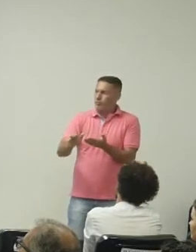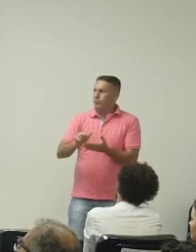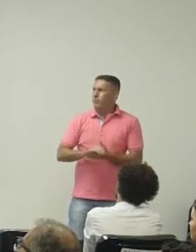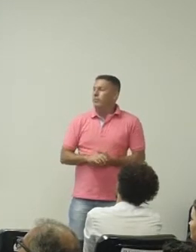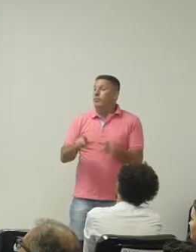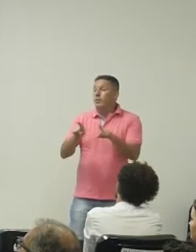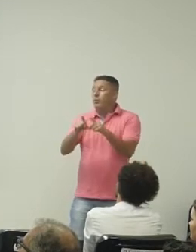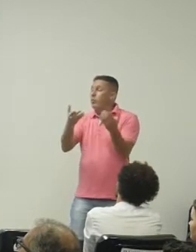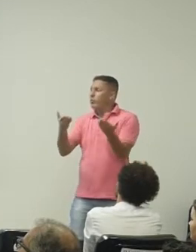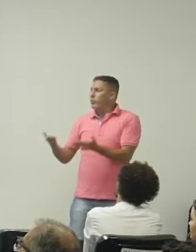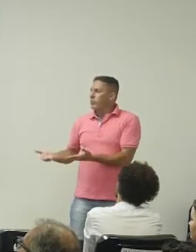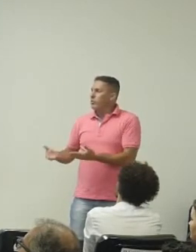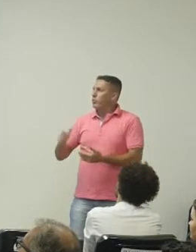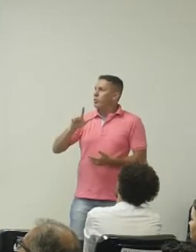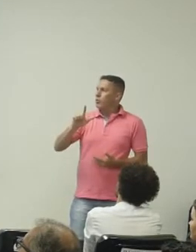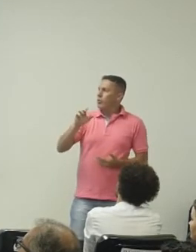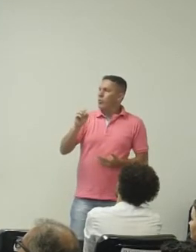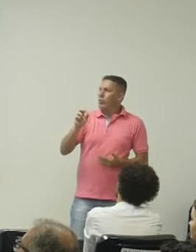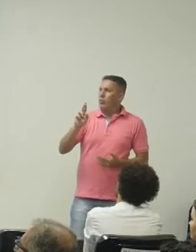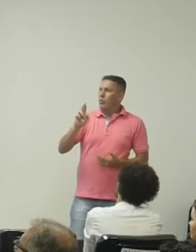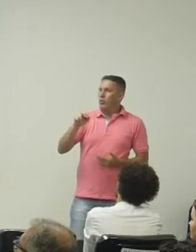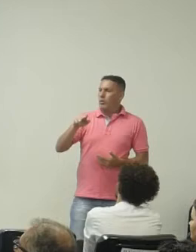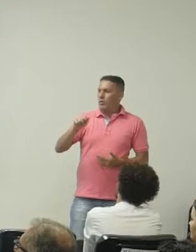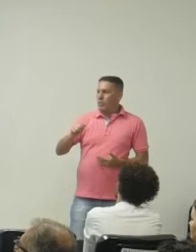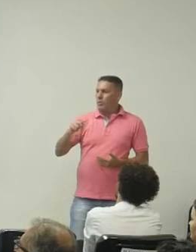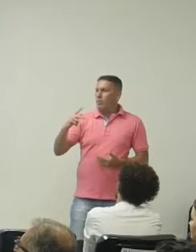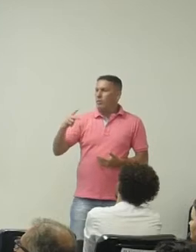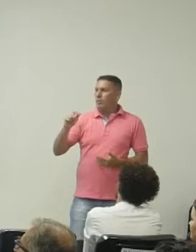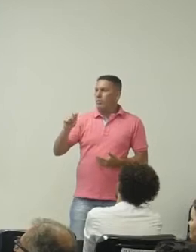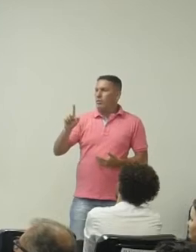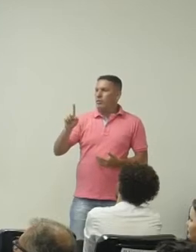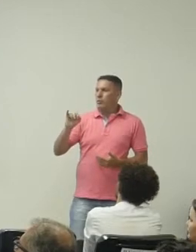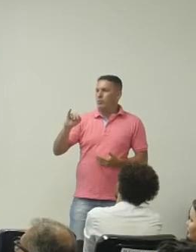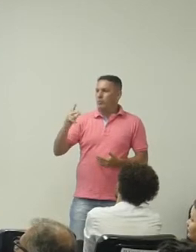E convidamos também Lorena Padilha Pereira.